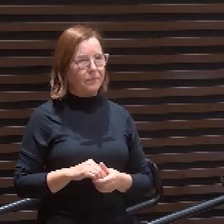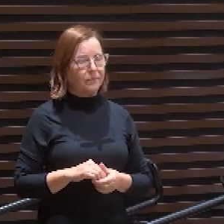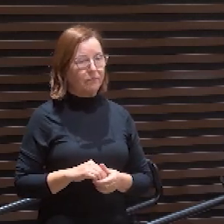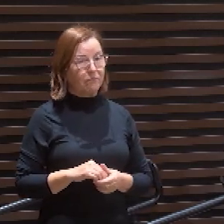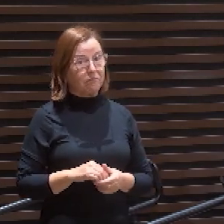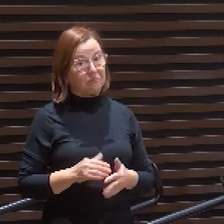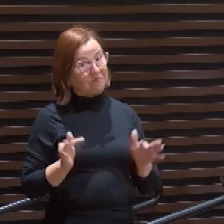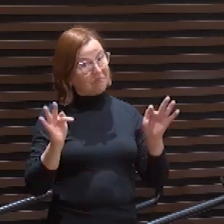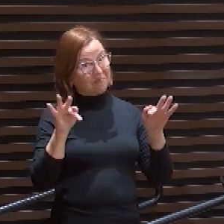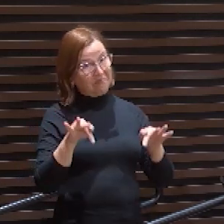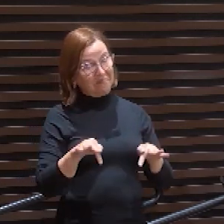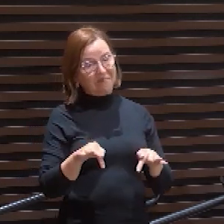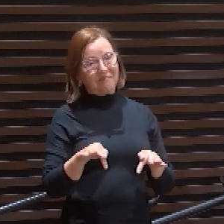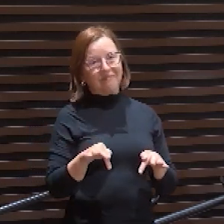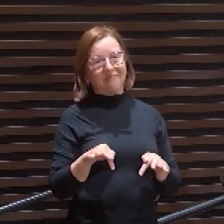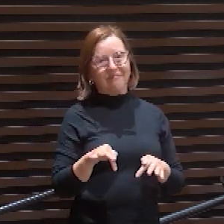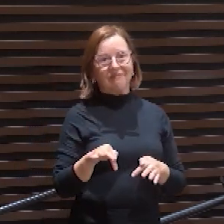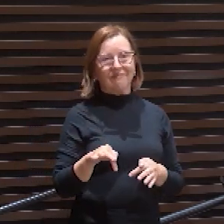Finalmente,